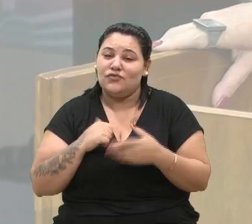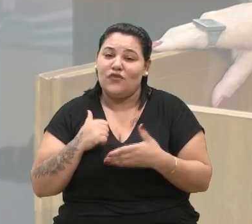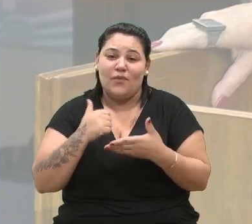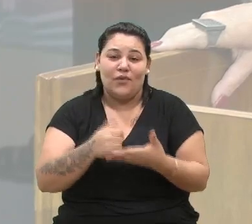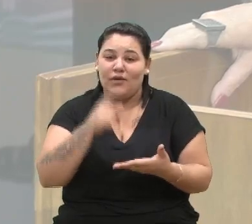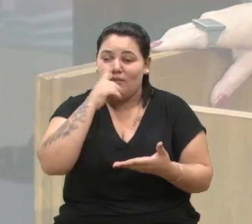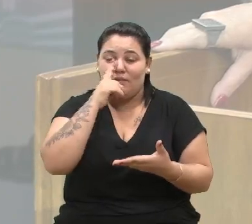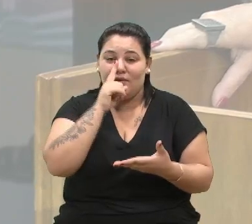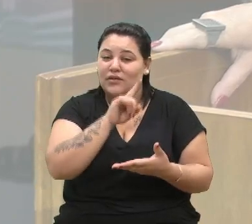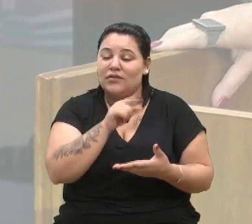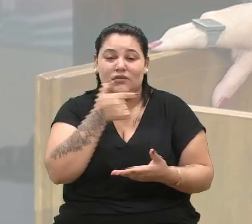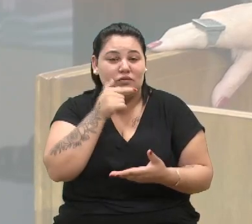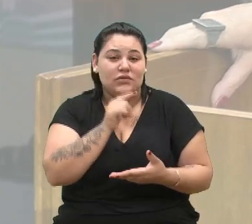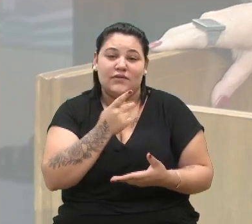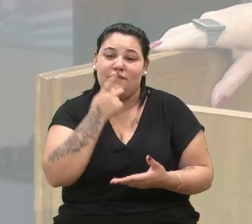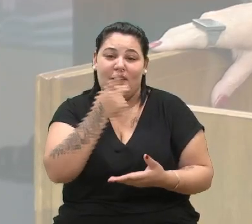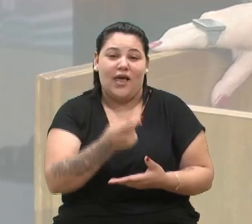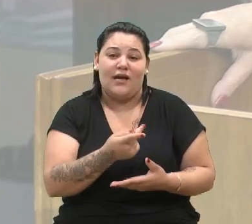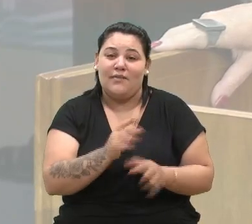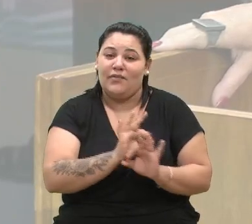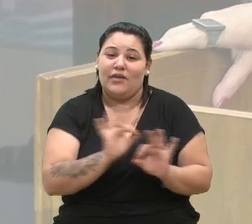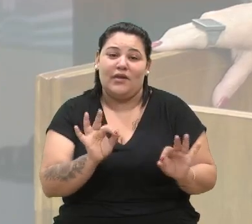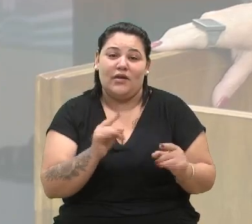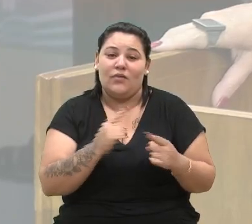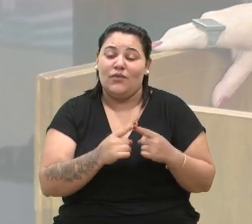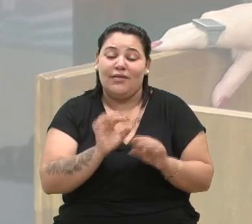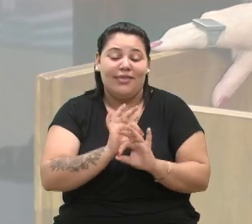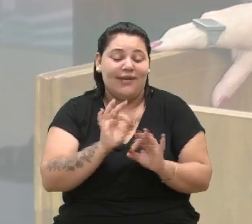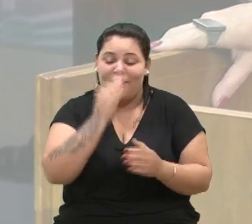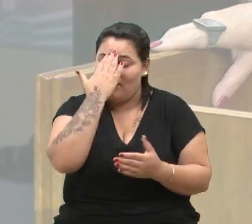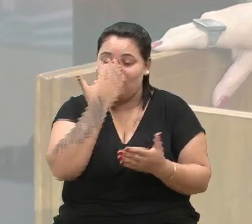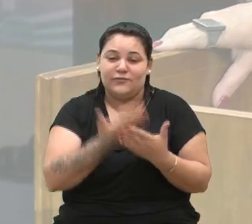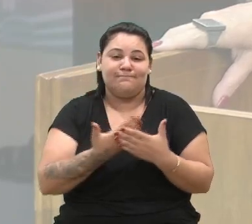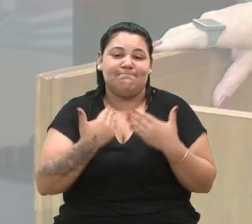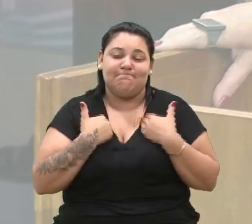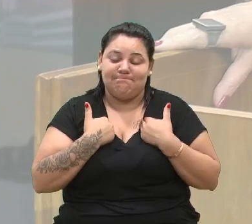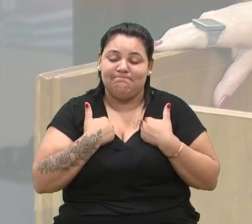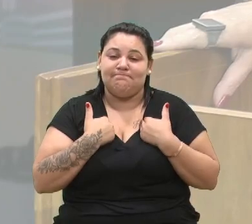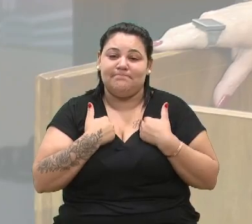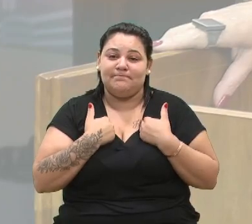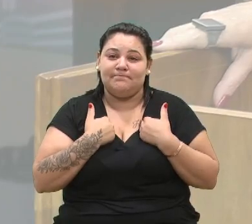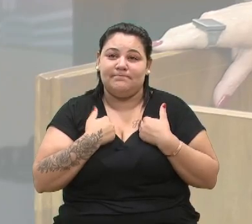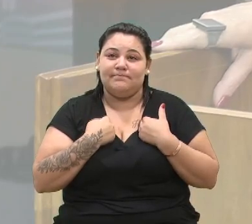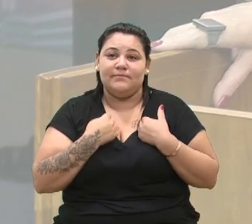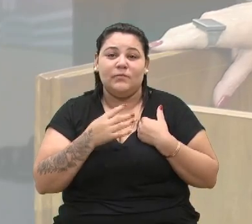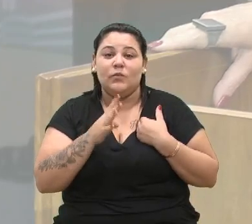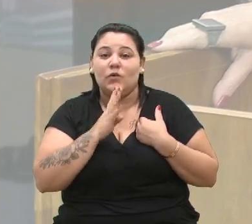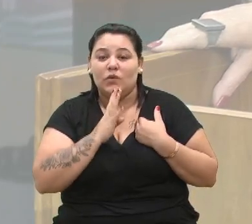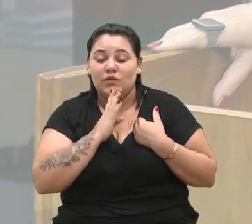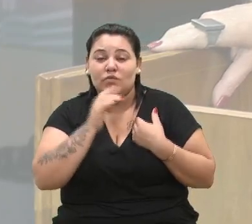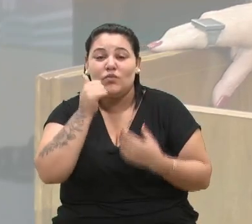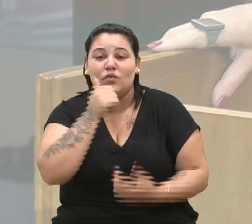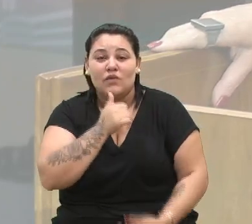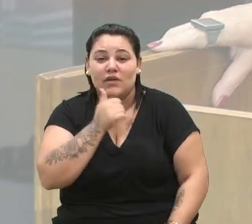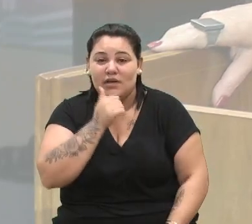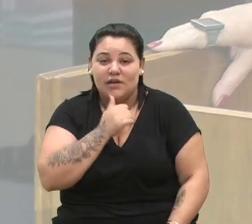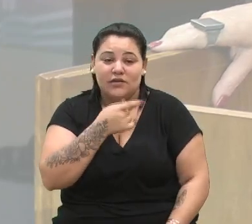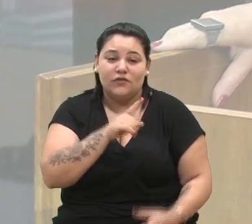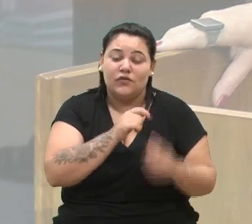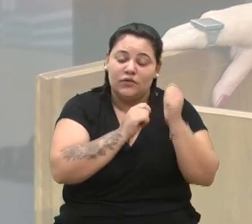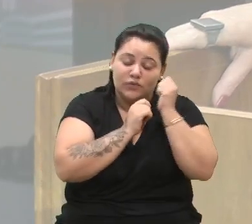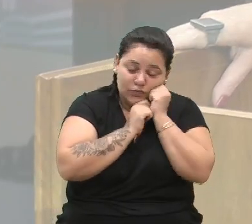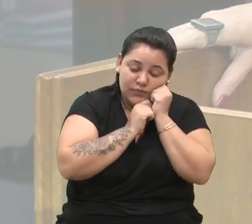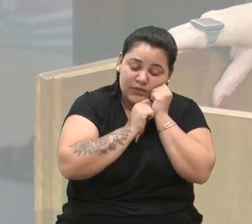ninguém, porque ninguém acreditava em mim. Eu conheço meninas que foi dormir na casa